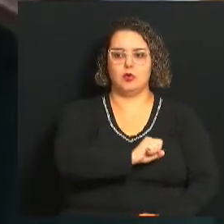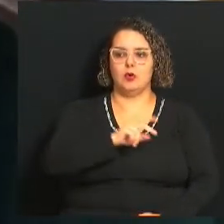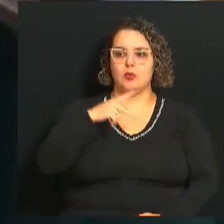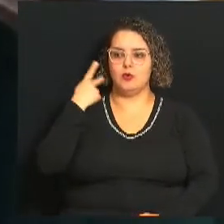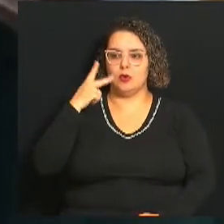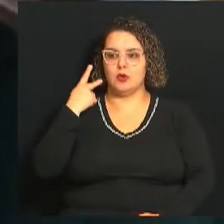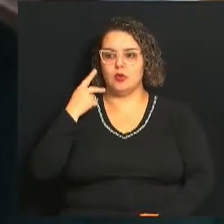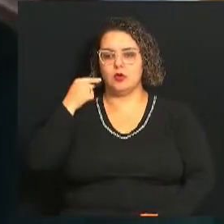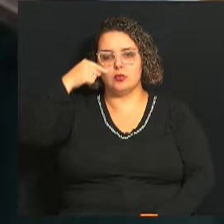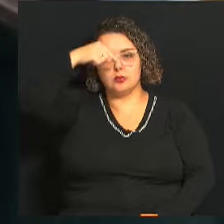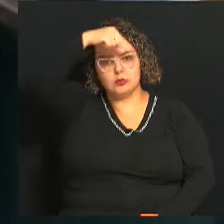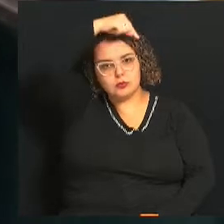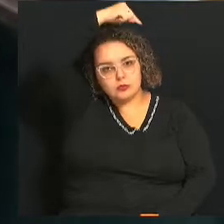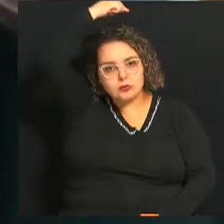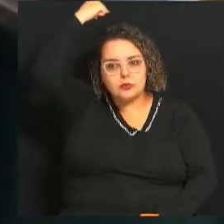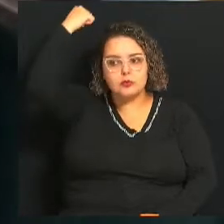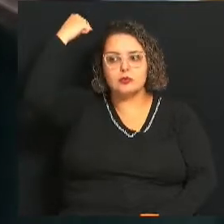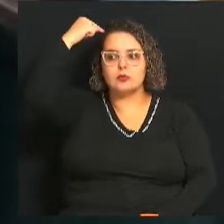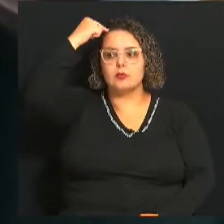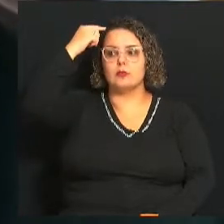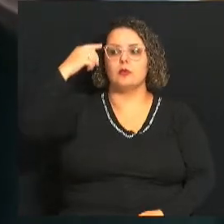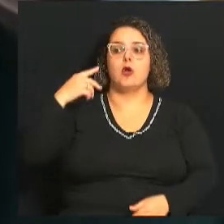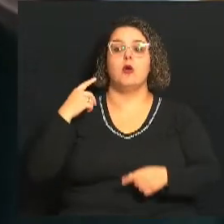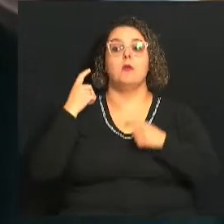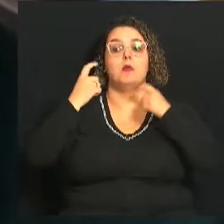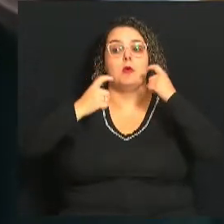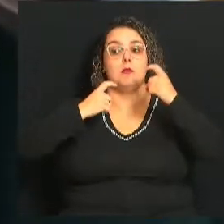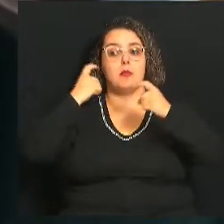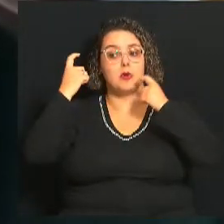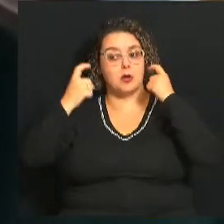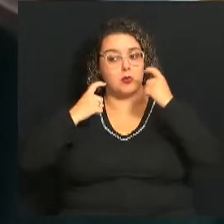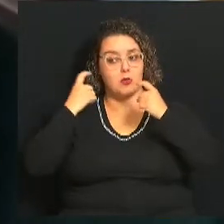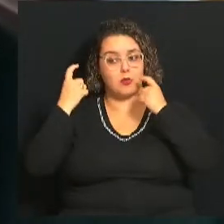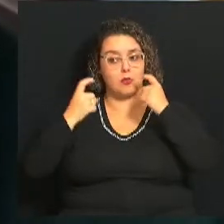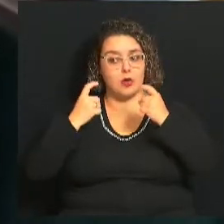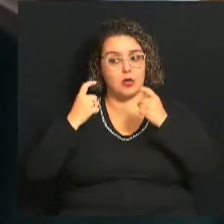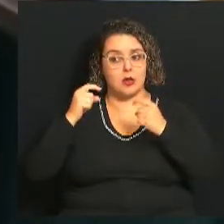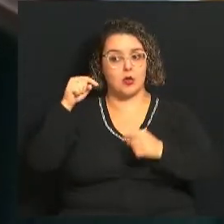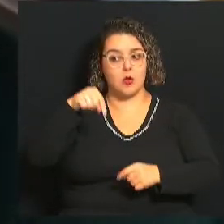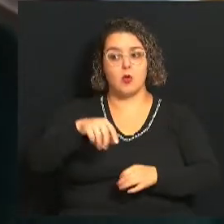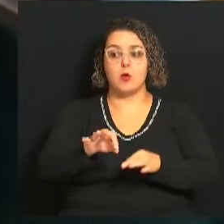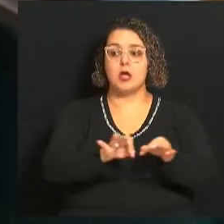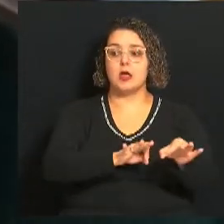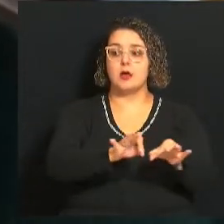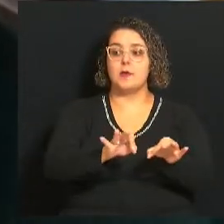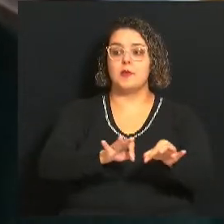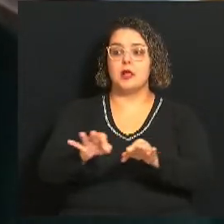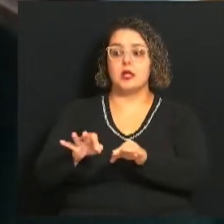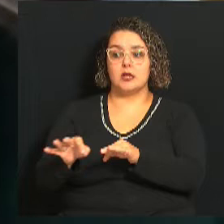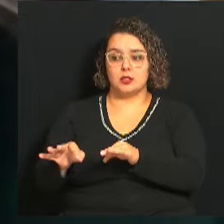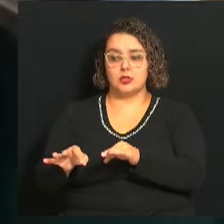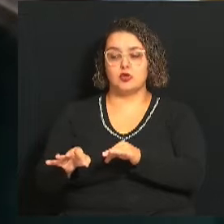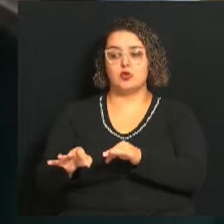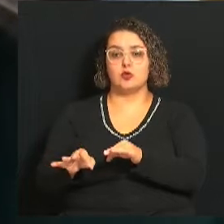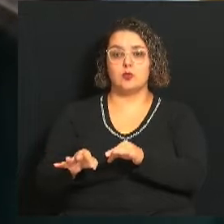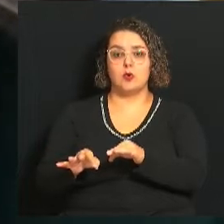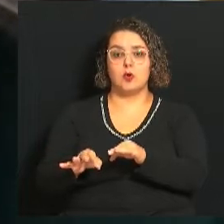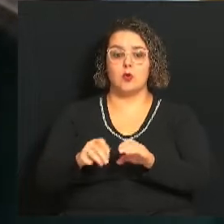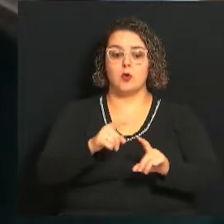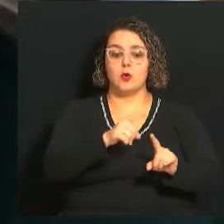Gaspar, uma preocupação com esse planejamento, com espécies